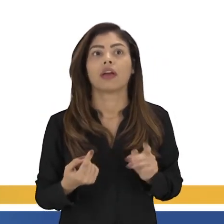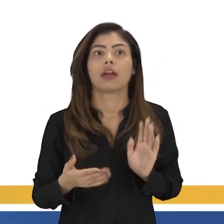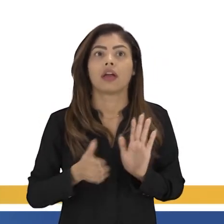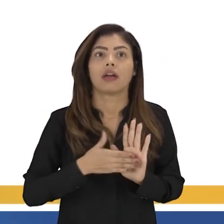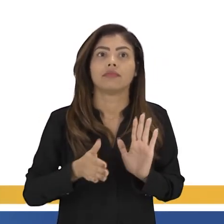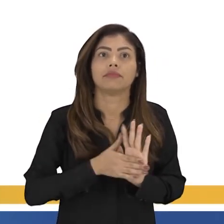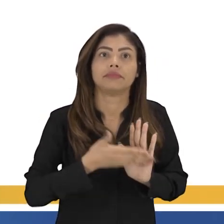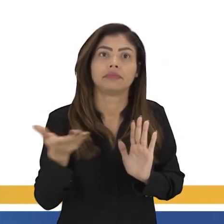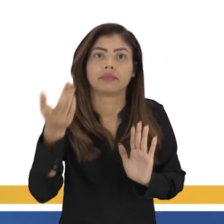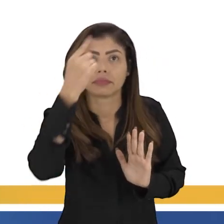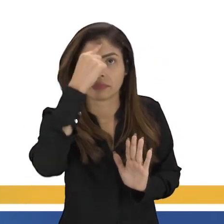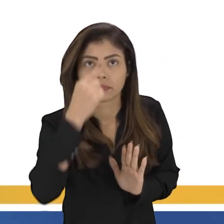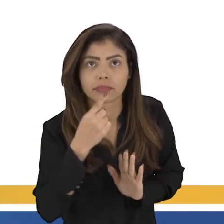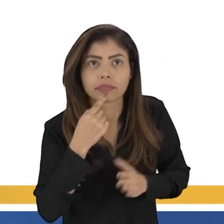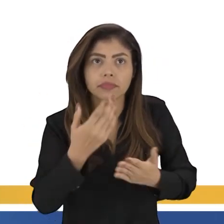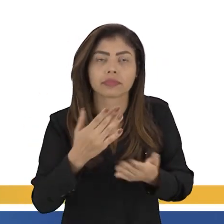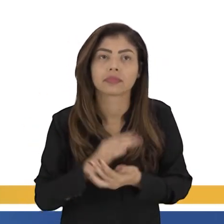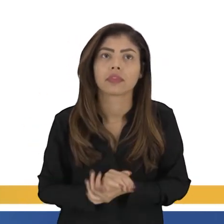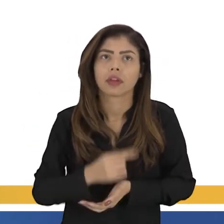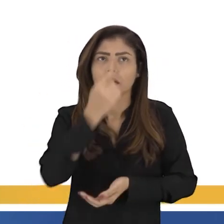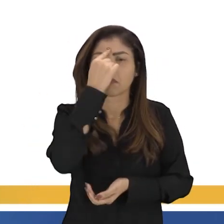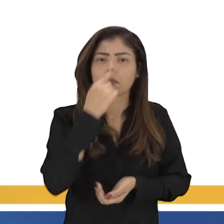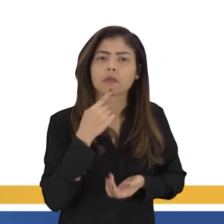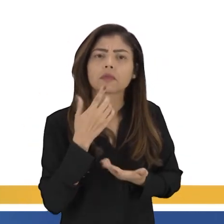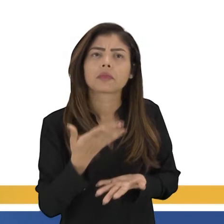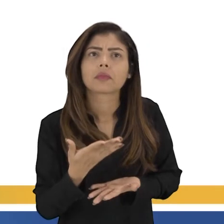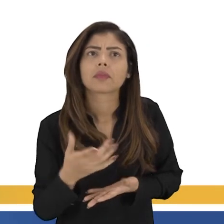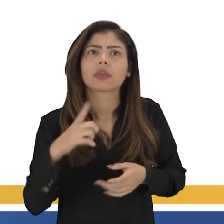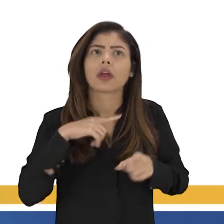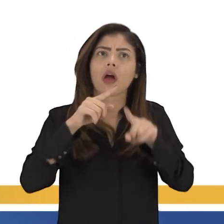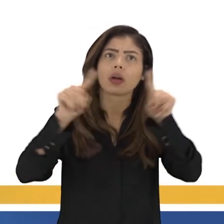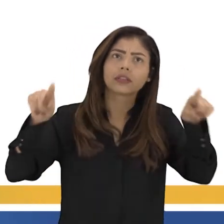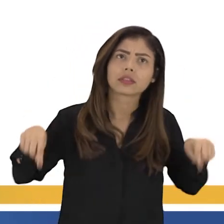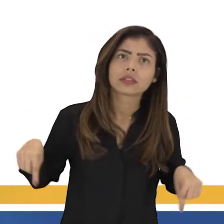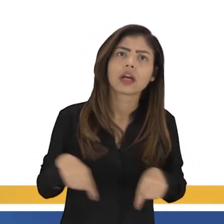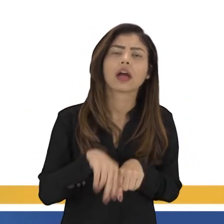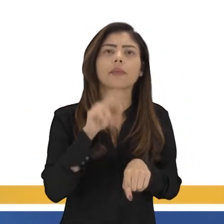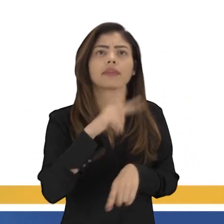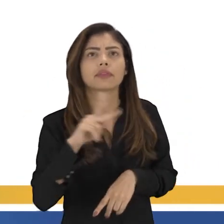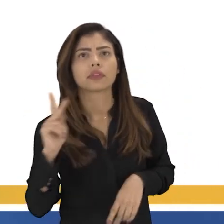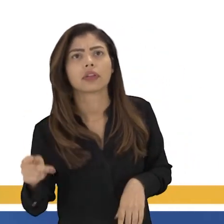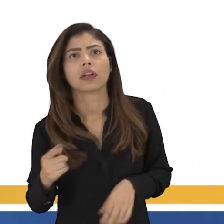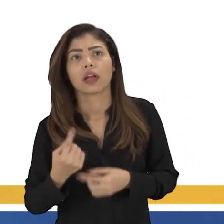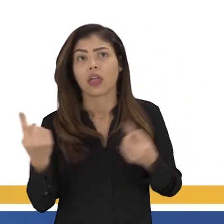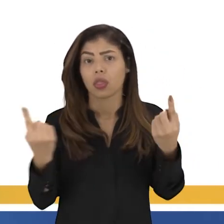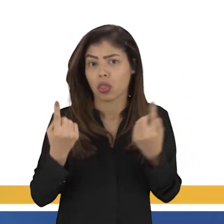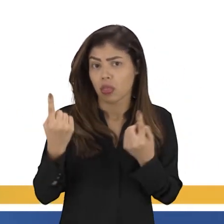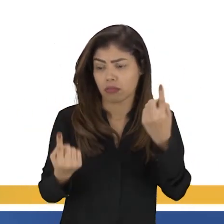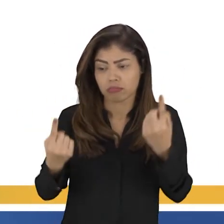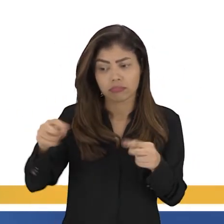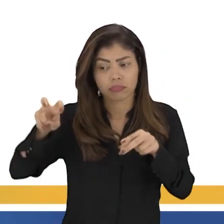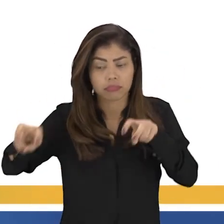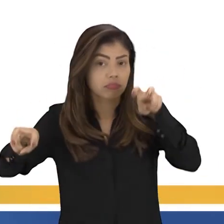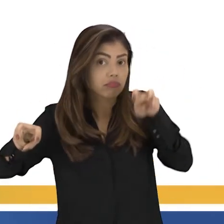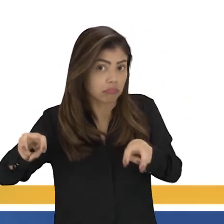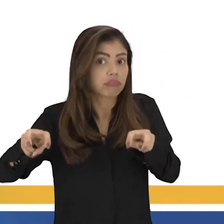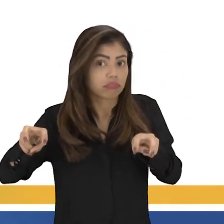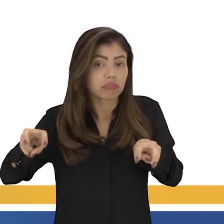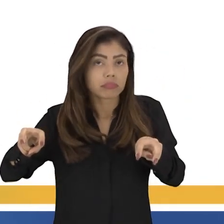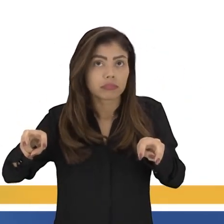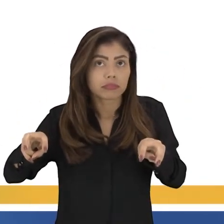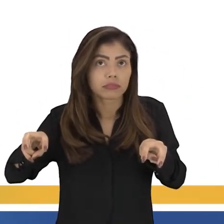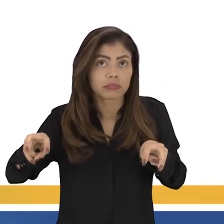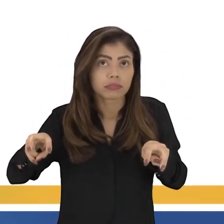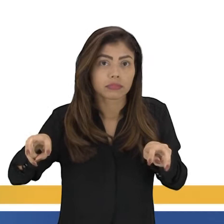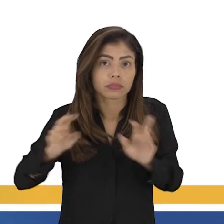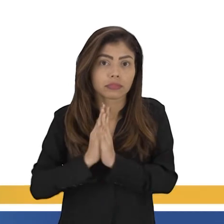tipográfica é imagem, então vou fazer a leitura da imagem. Olha, tem uma sala de aula, professora, tem 2 colegas, um sentado do lado do outro, com